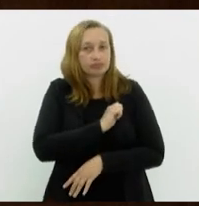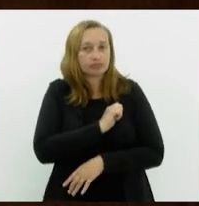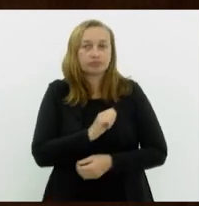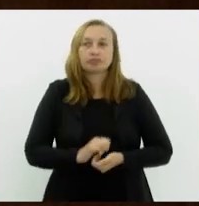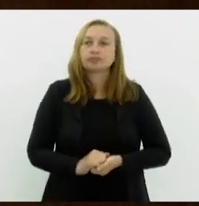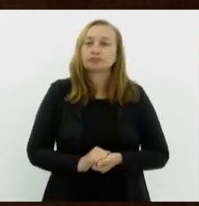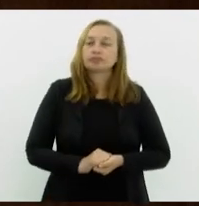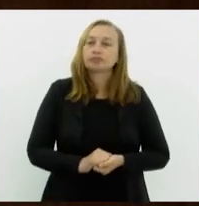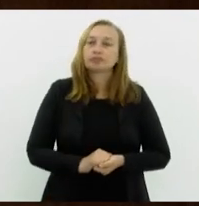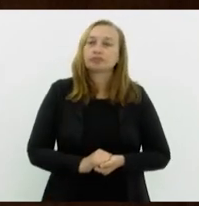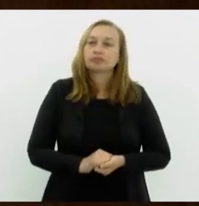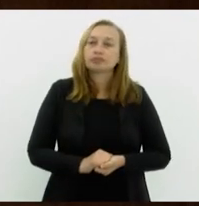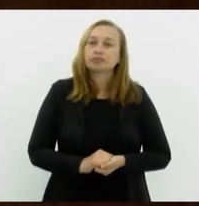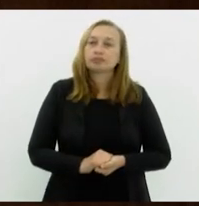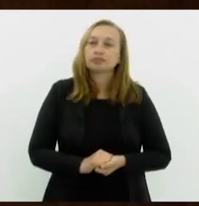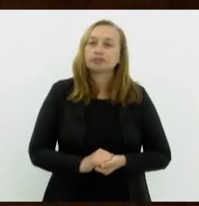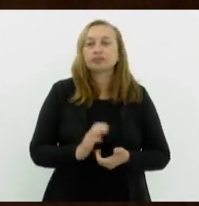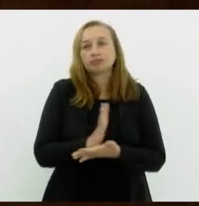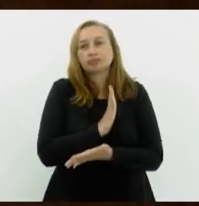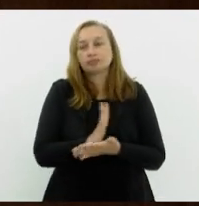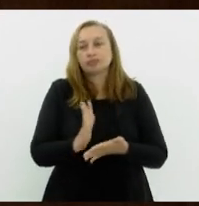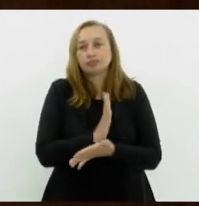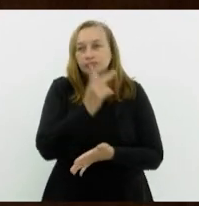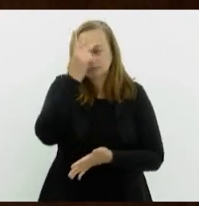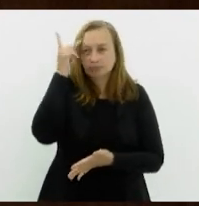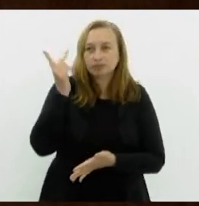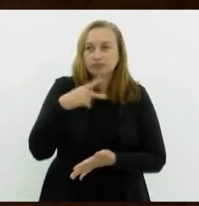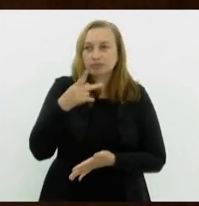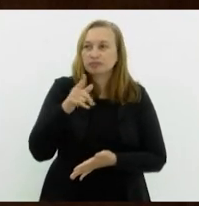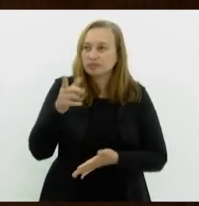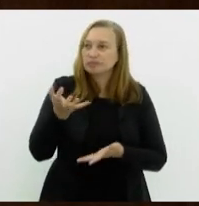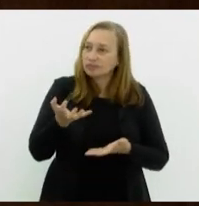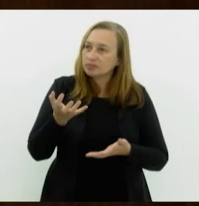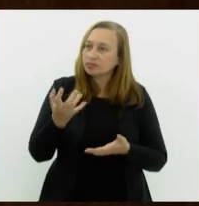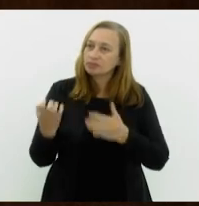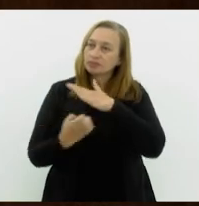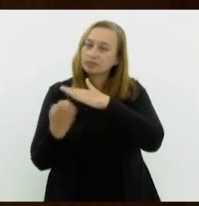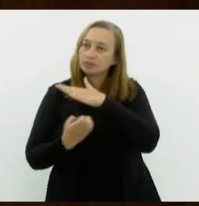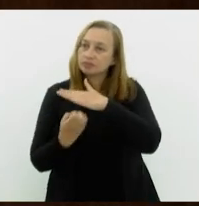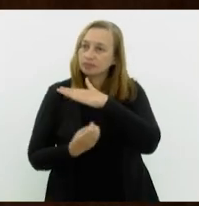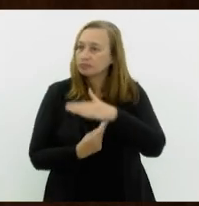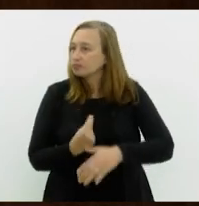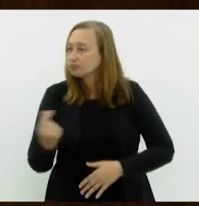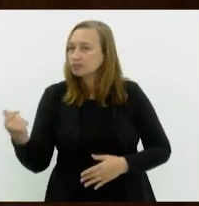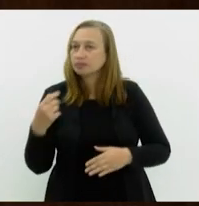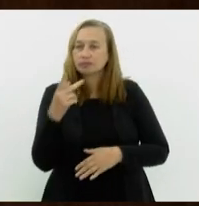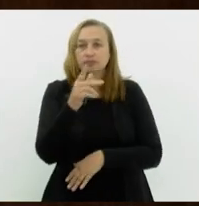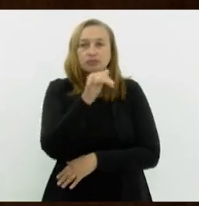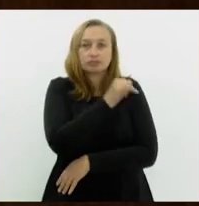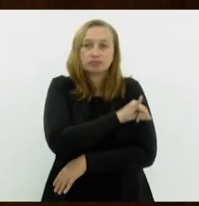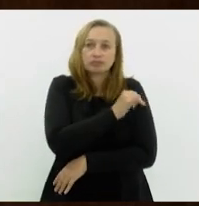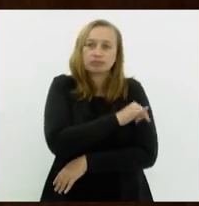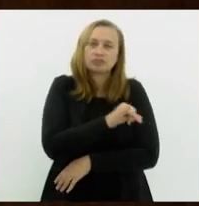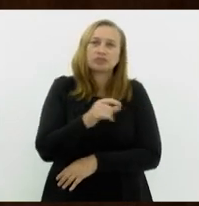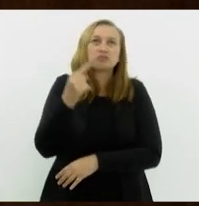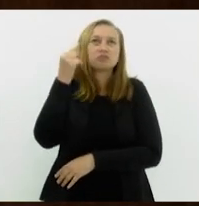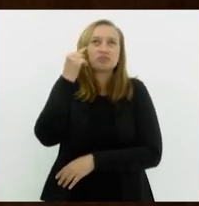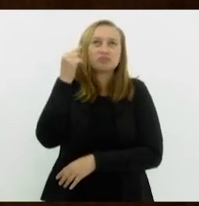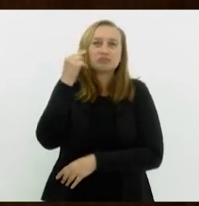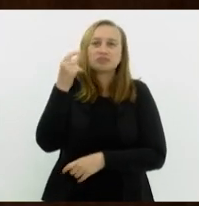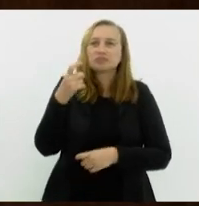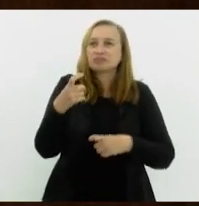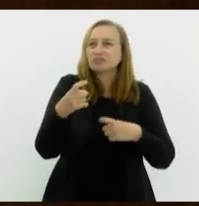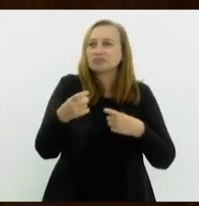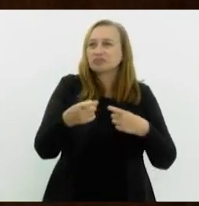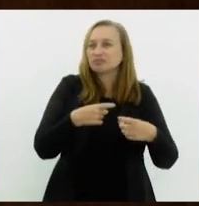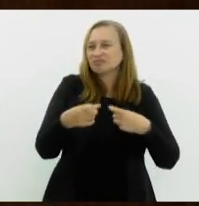e algumas pessoas falam, não, mas você está querendo que as empresas saiam do Rio? Porque eles ainda estão na lógica antiga da guerra fiscal.